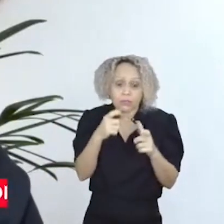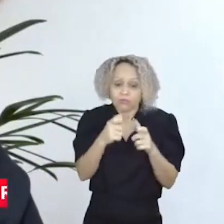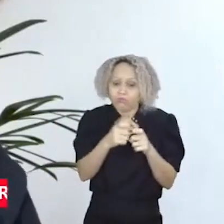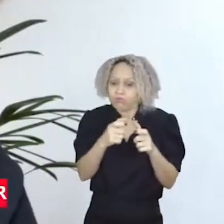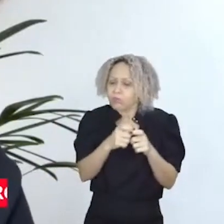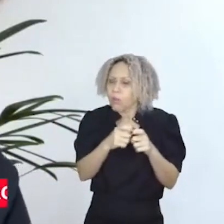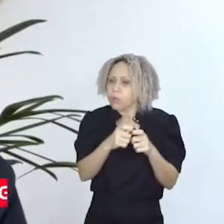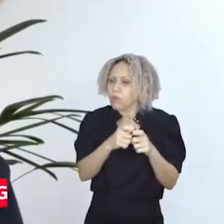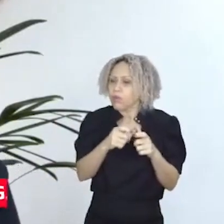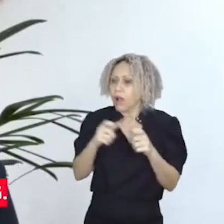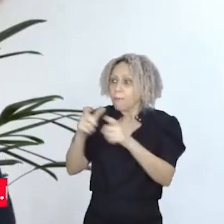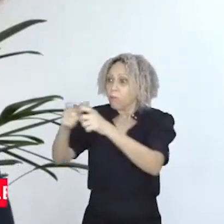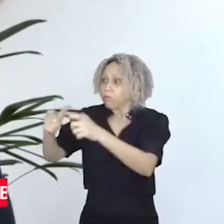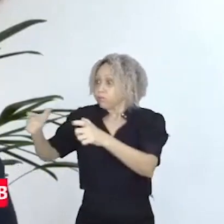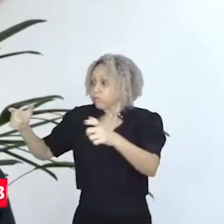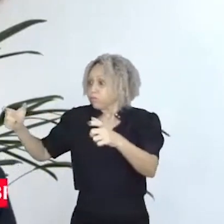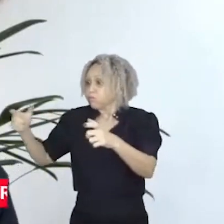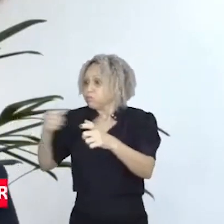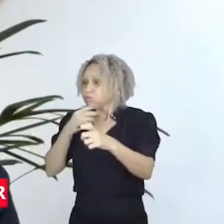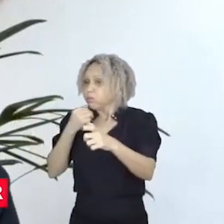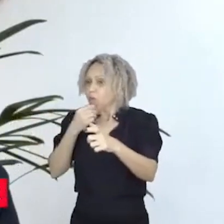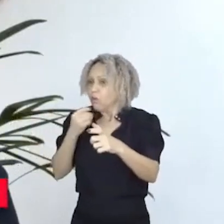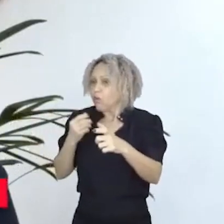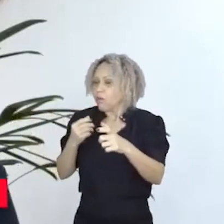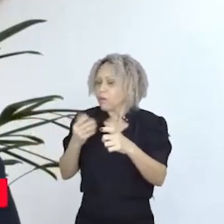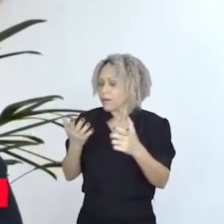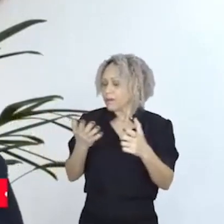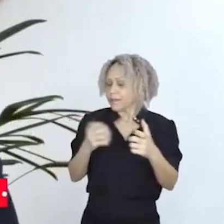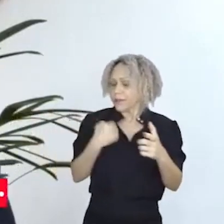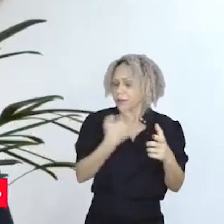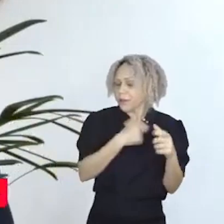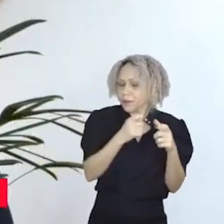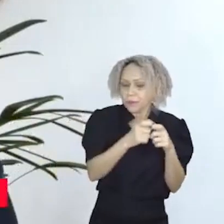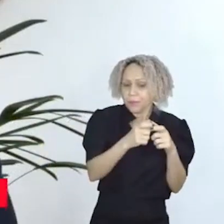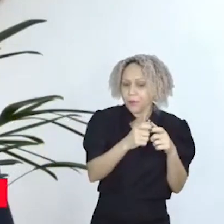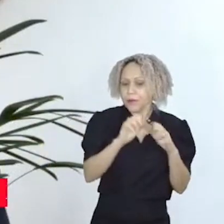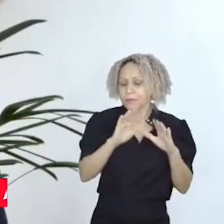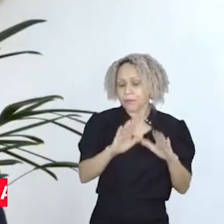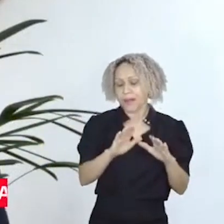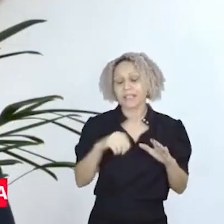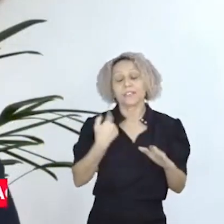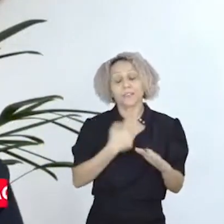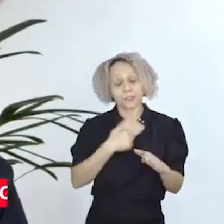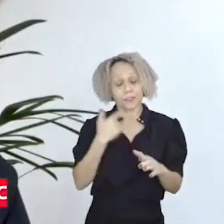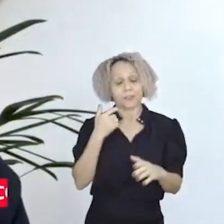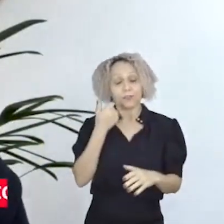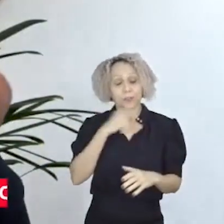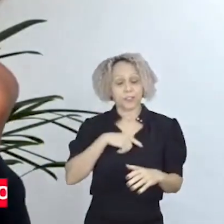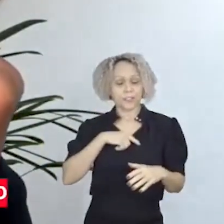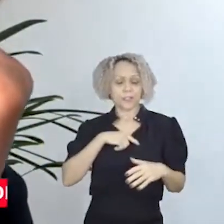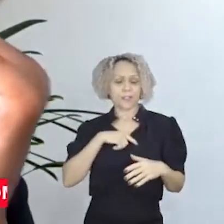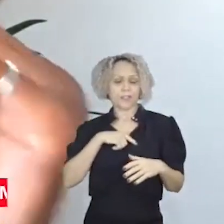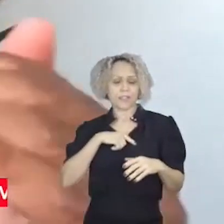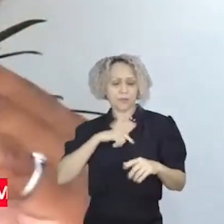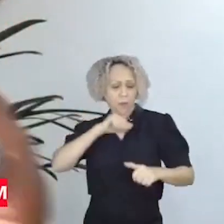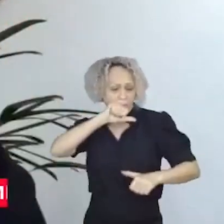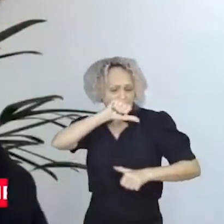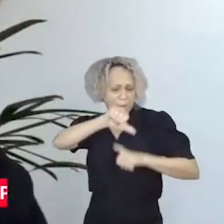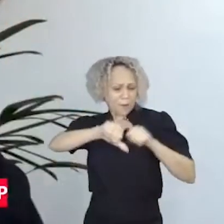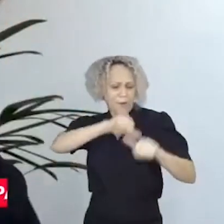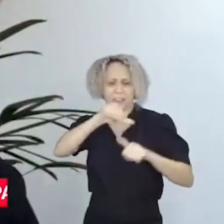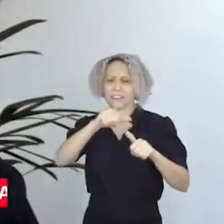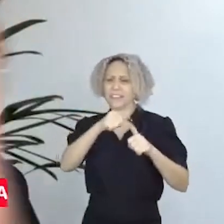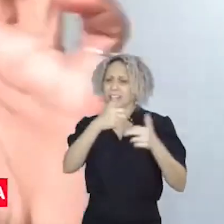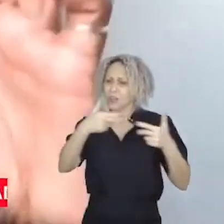quando estamos, a gente consegue promover muita transformação. A Marielle promoveu e provocou muito um status